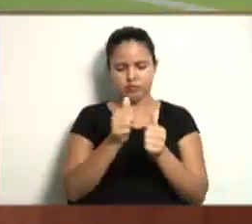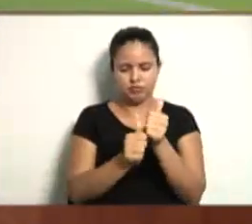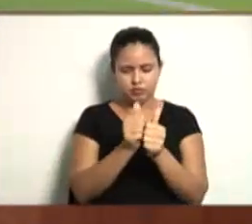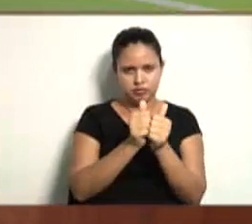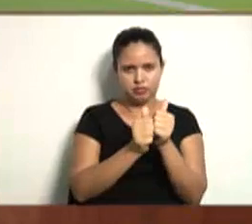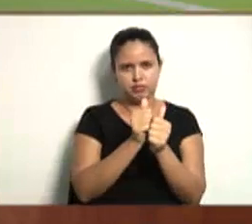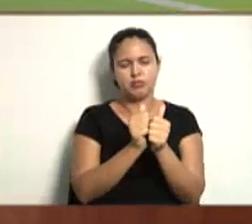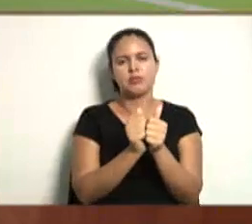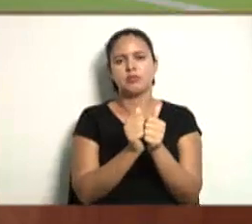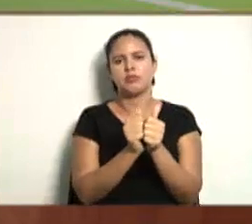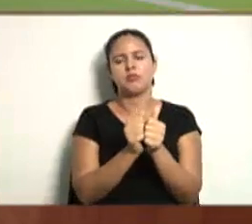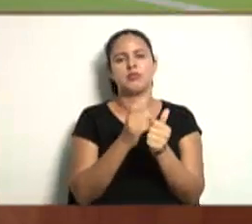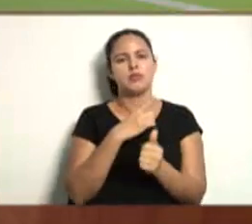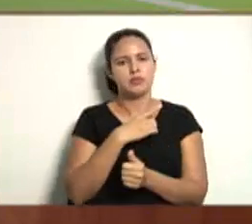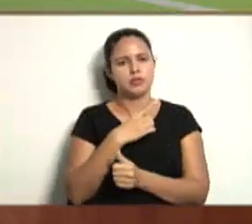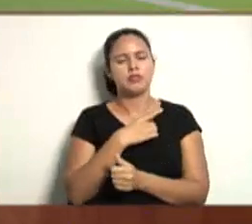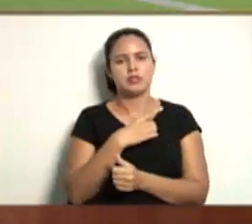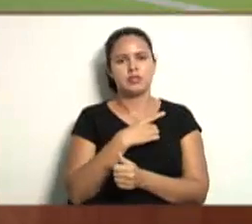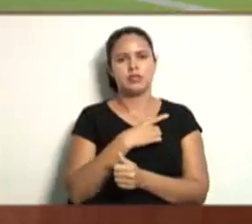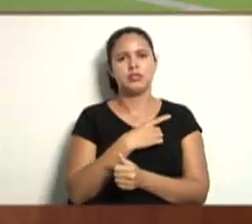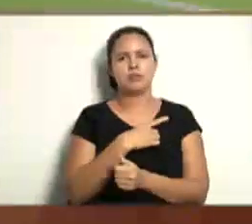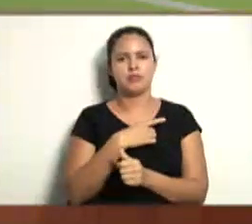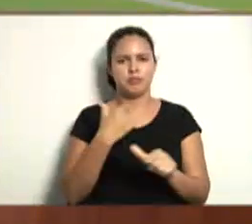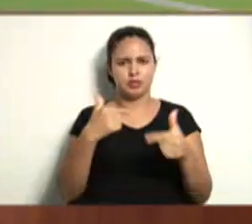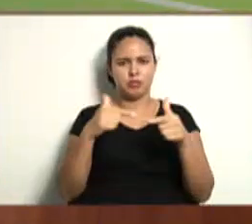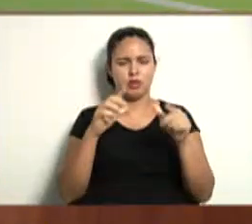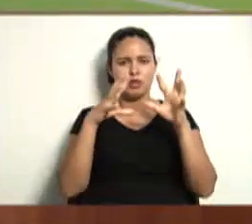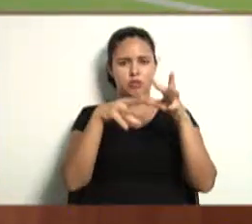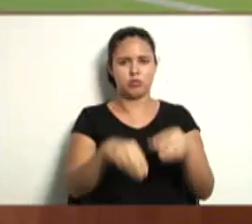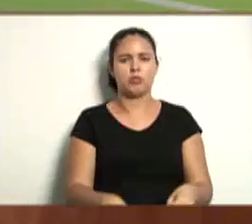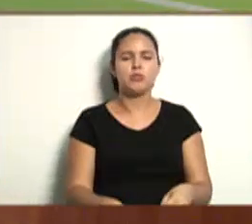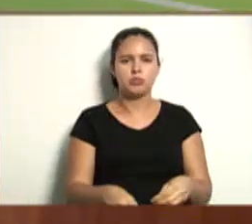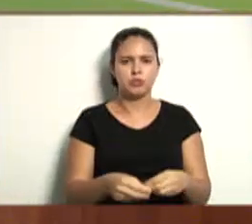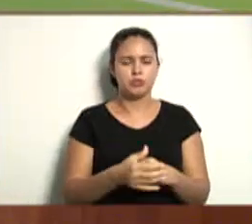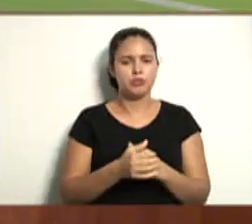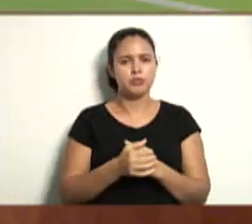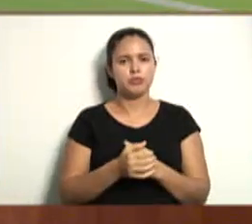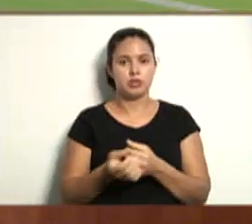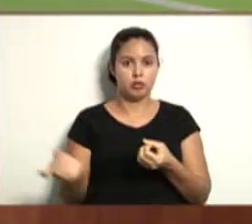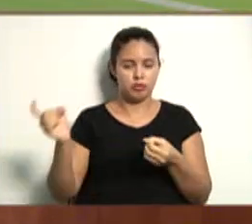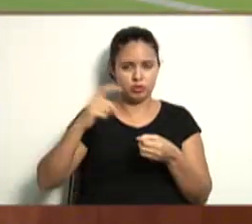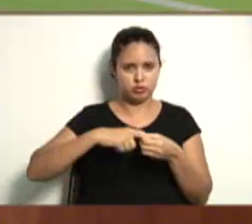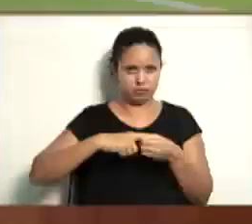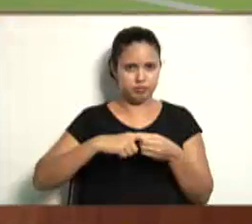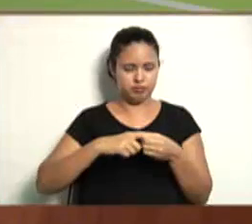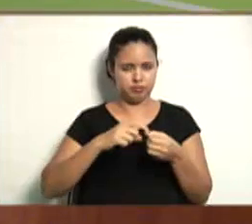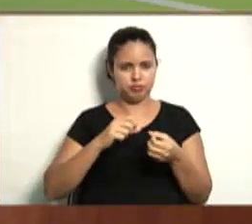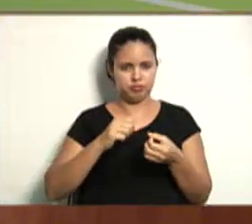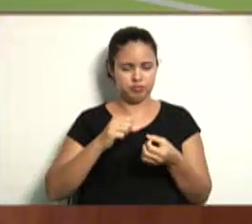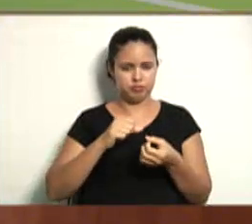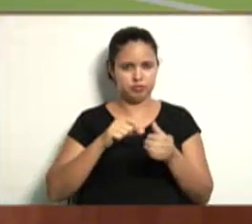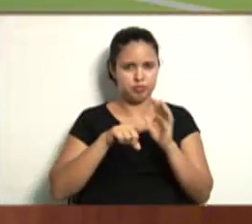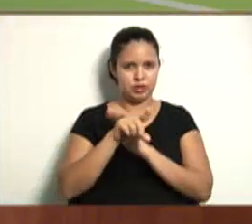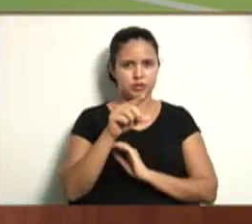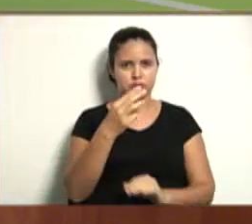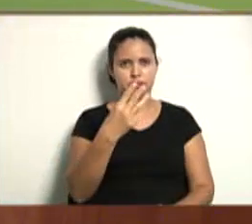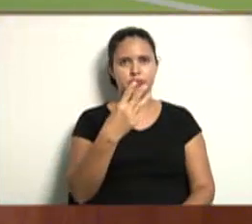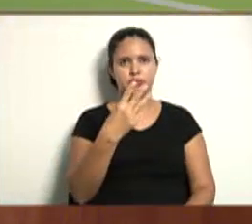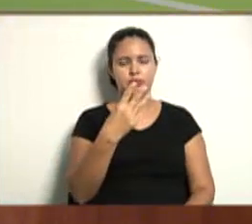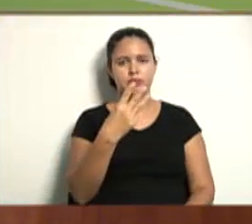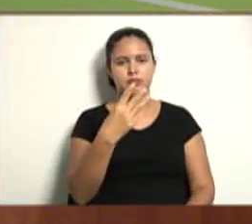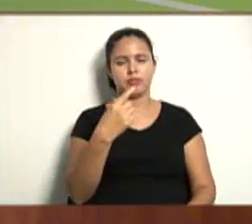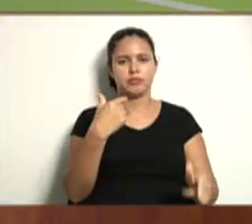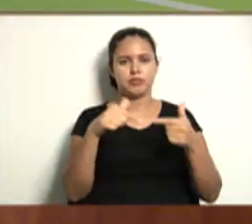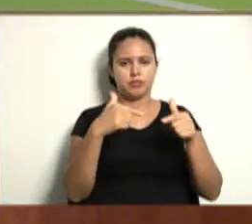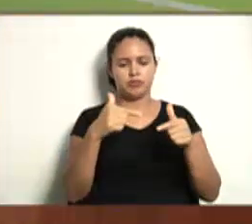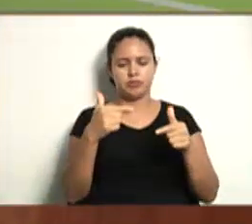em tudo, disse a Ana Carla. Parabéns. Aí, voltando para a questão 3, que o trabalho